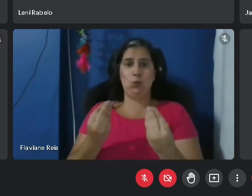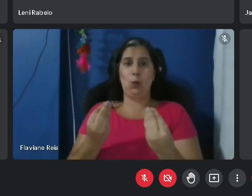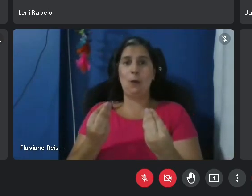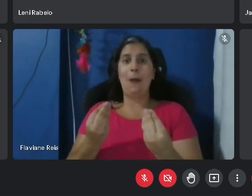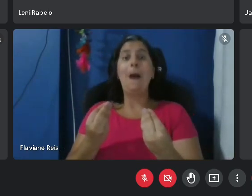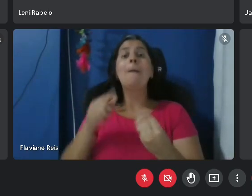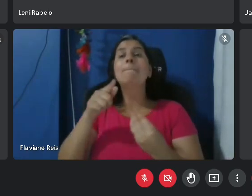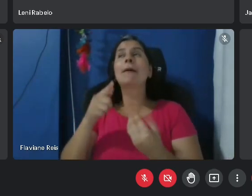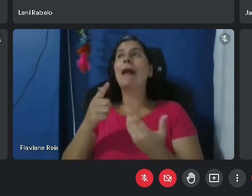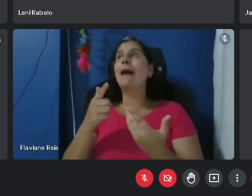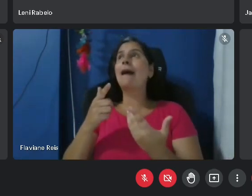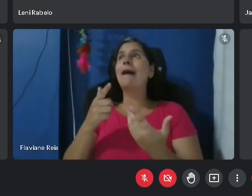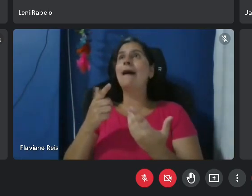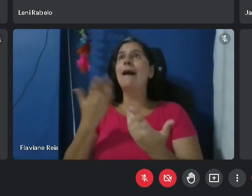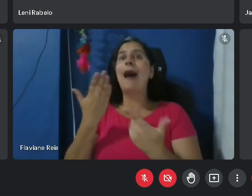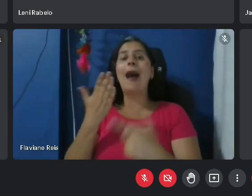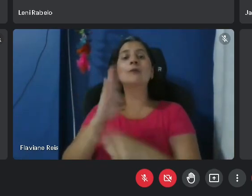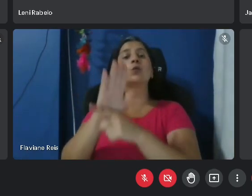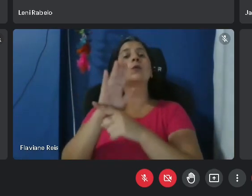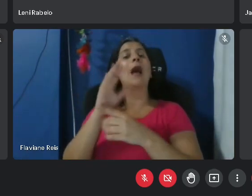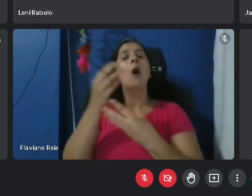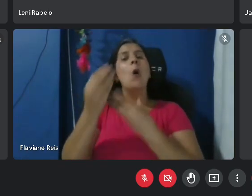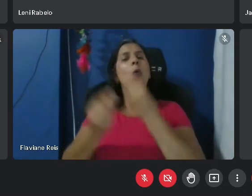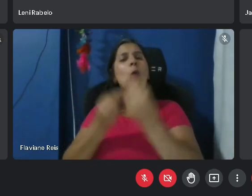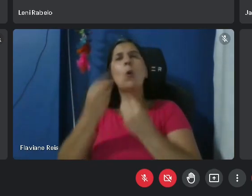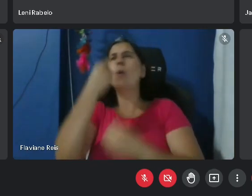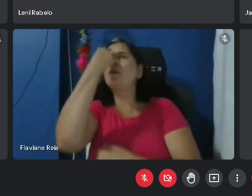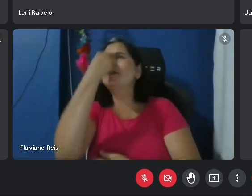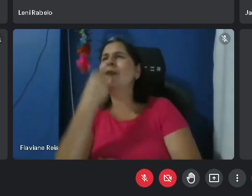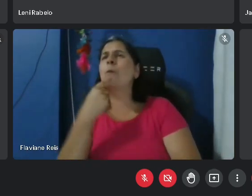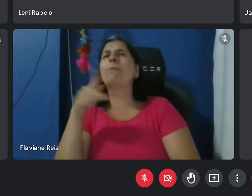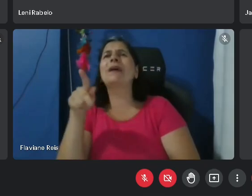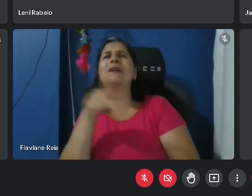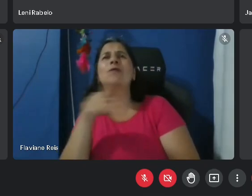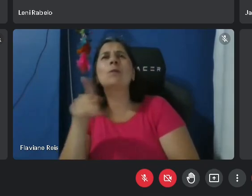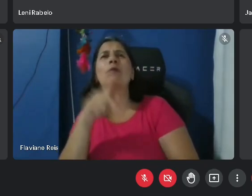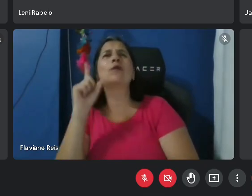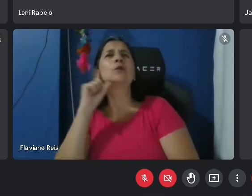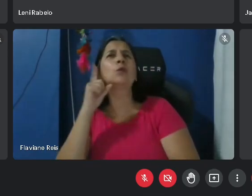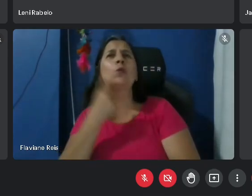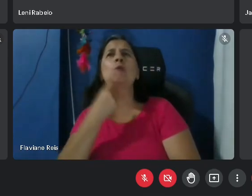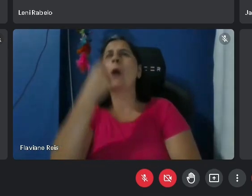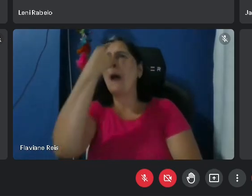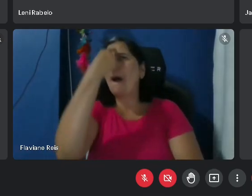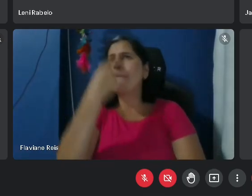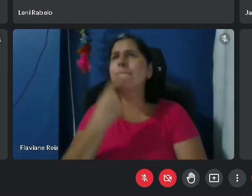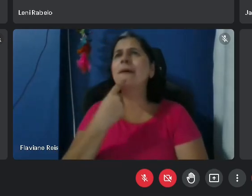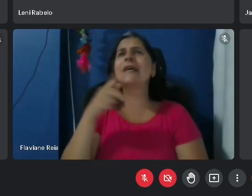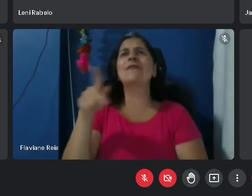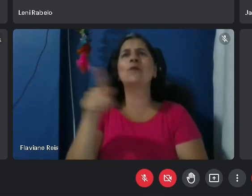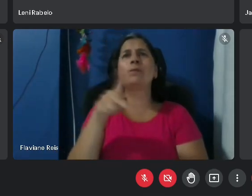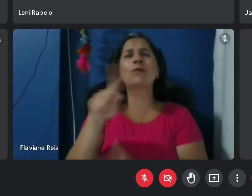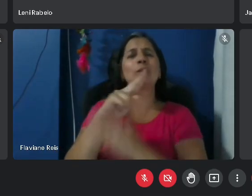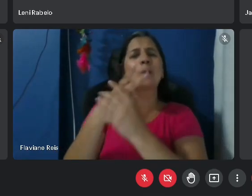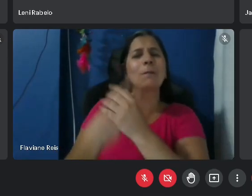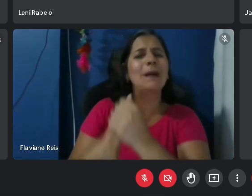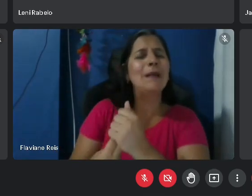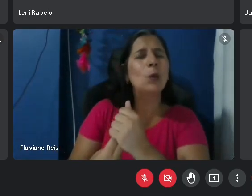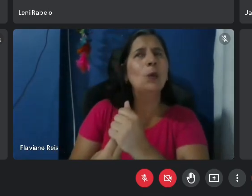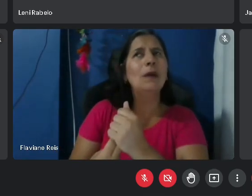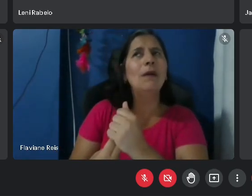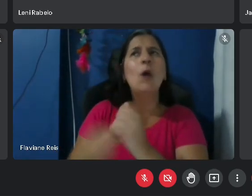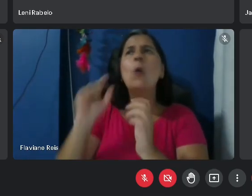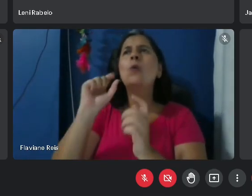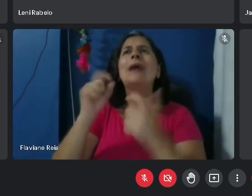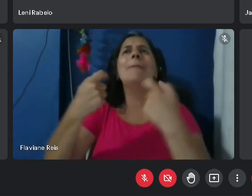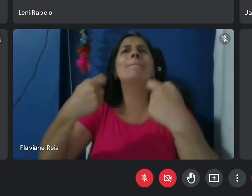E esse documento também vai ajudar muito. Vai ajudar como? Por exemplo, os professores surdos, né,